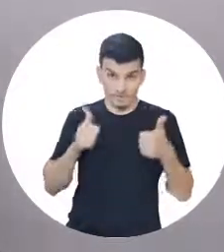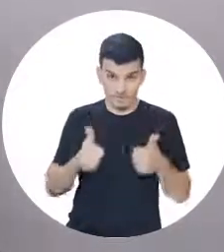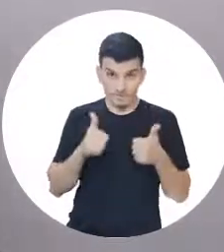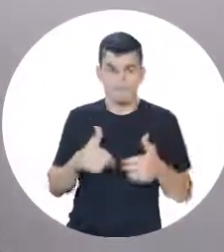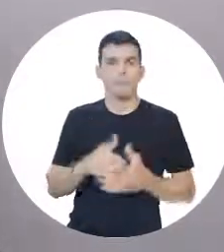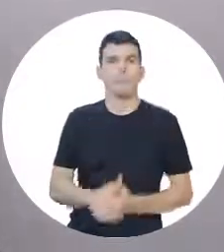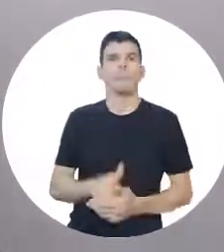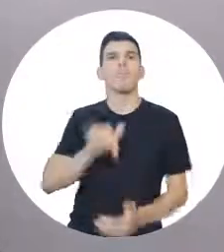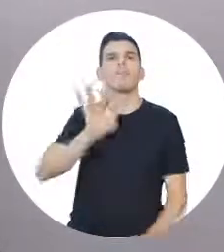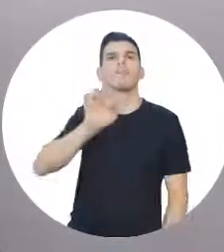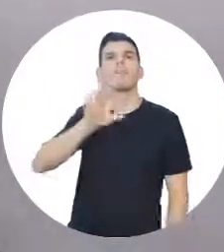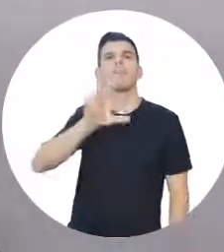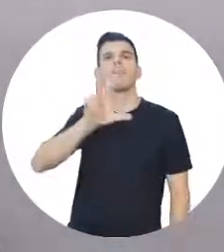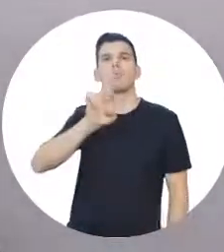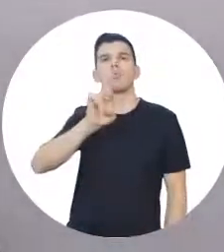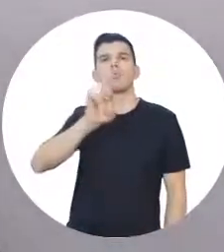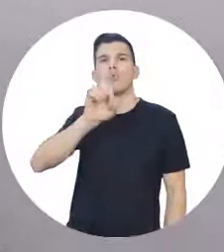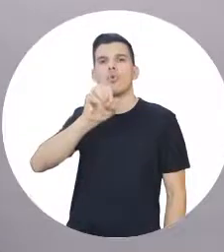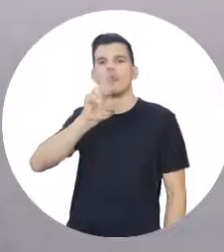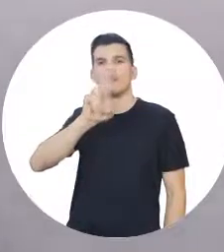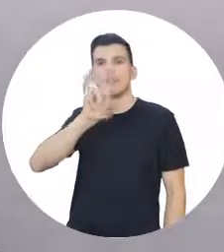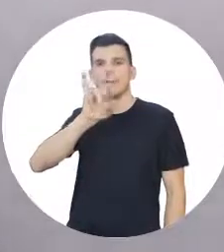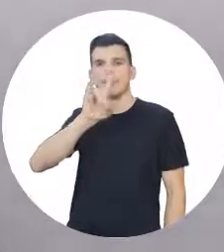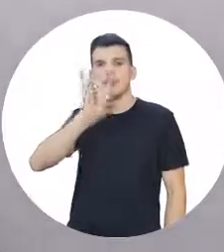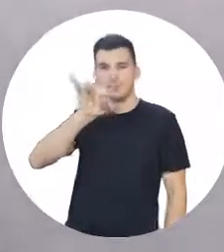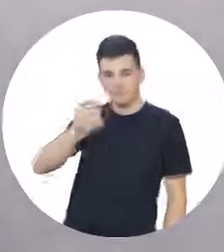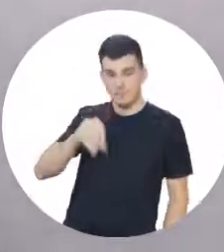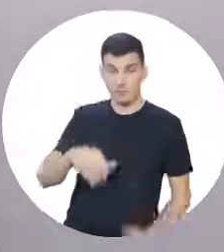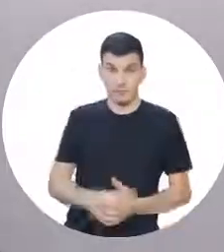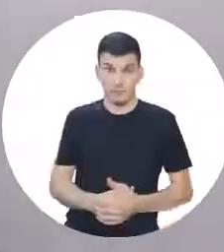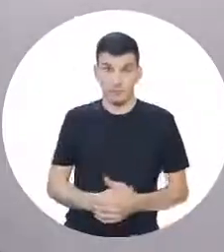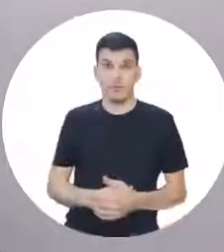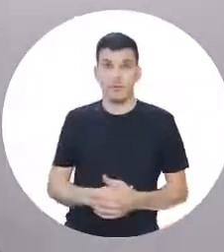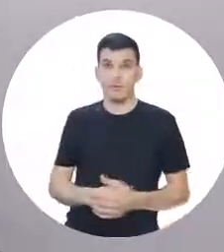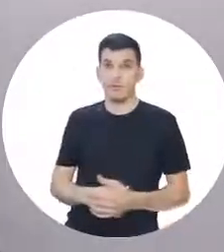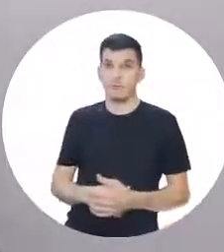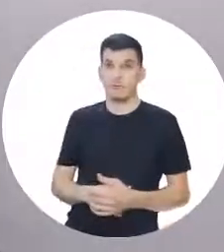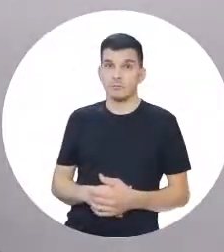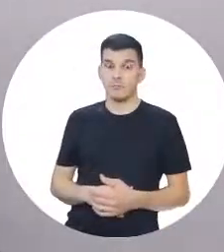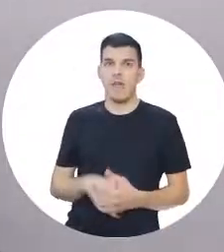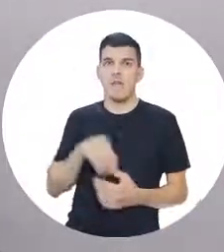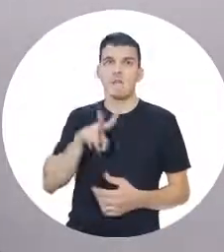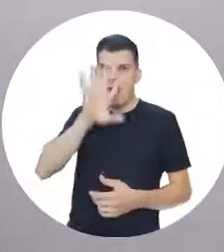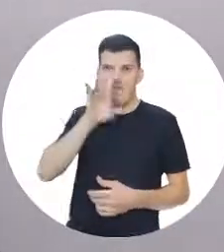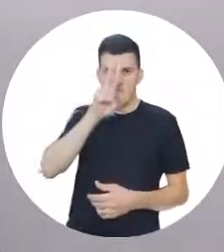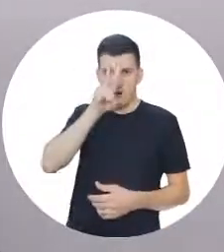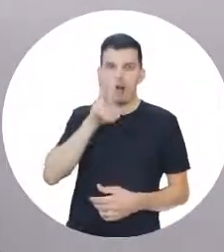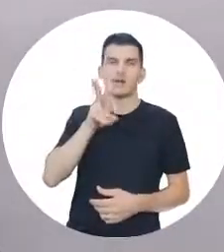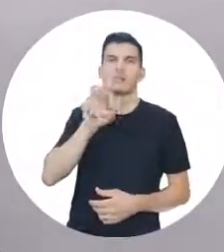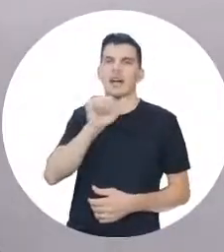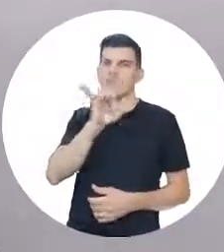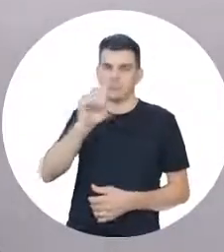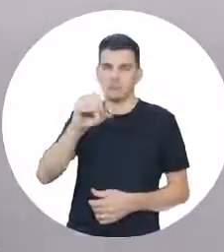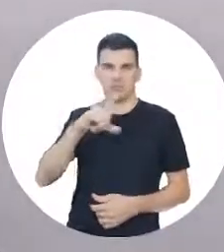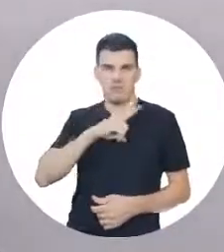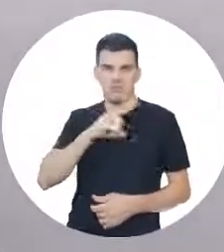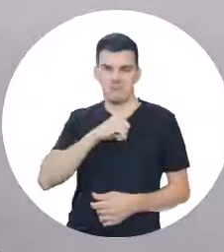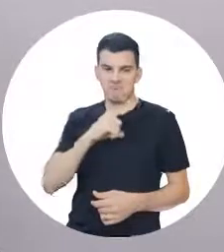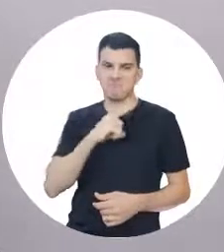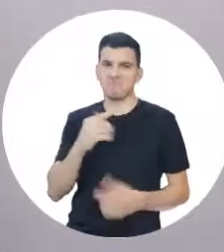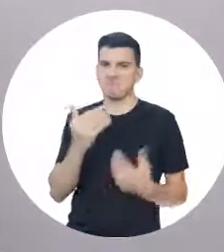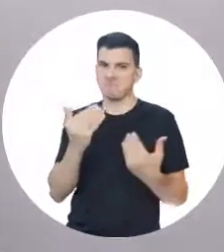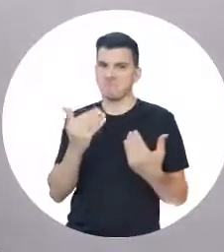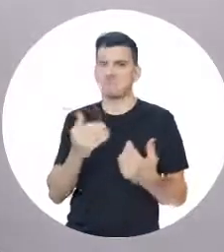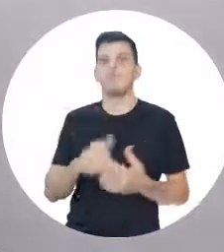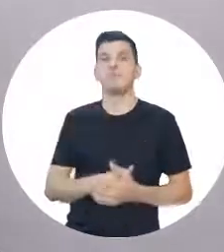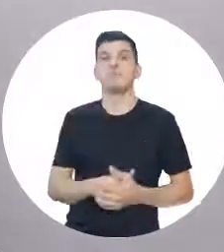Ok? Ácido fluorídrico. Um dos ácidos mais corrosivos que a gente conhece na face da Terra,